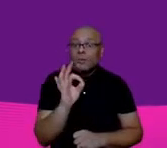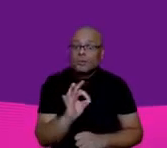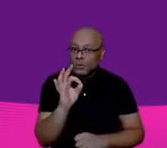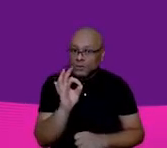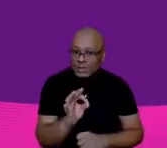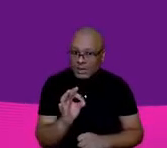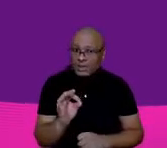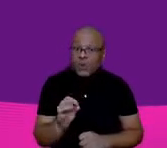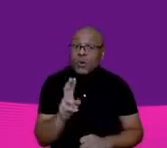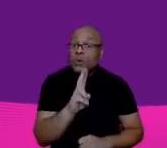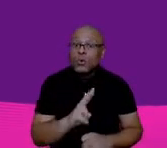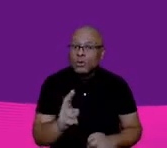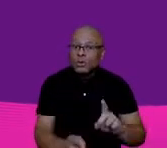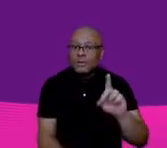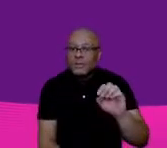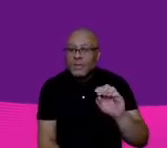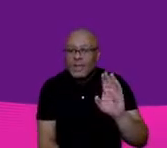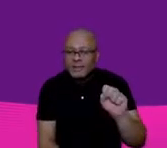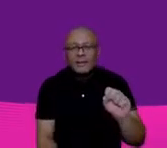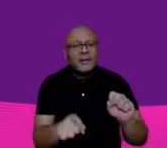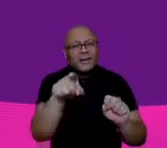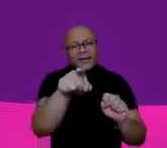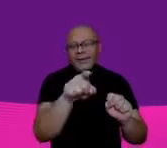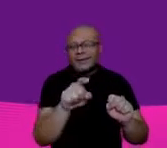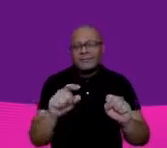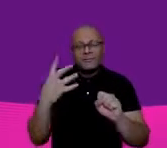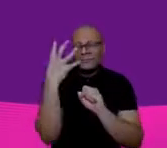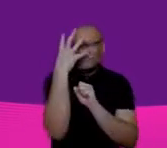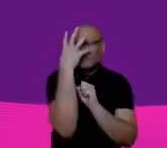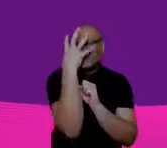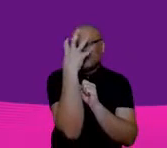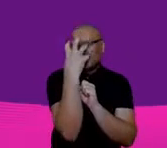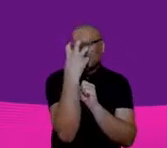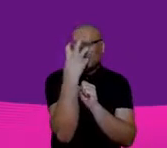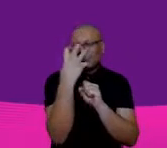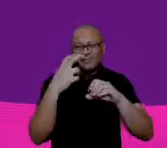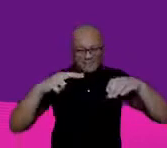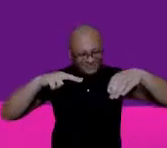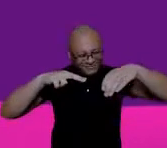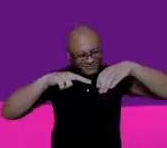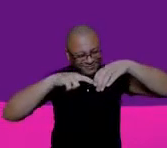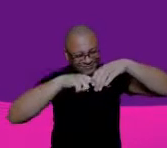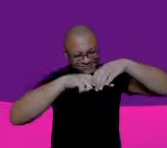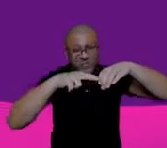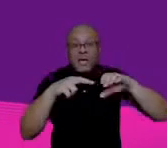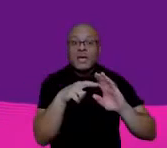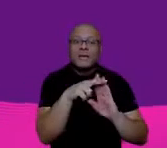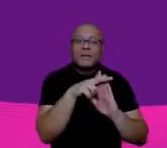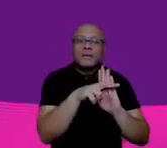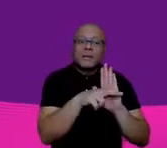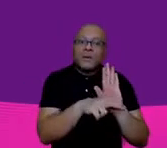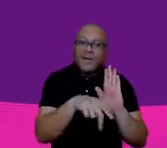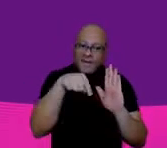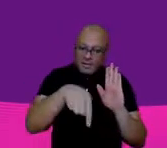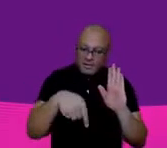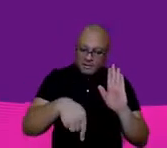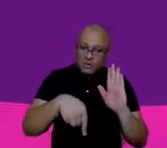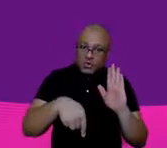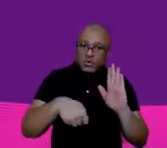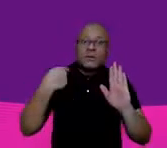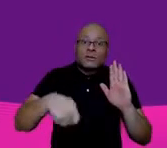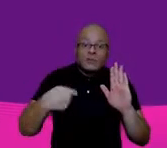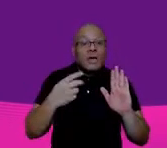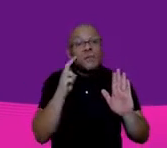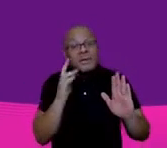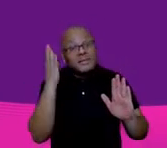a imagem. Tá, a imagem é uma ressonância de crânio. Esse é o protocolo atual, gente. Isso que a gente faz hoje em dia.